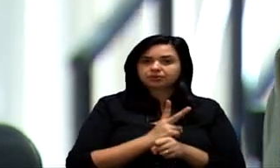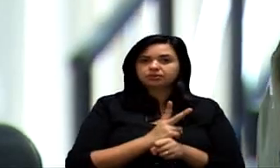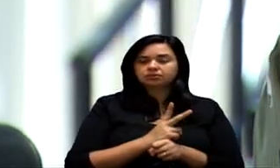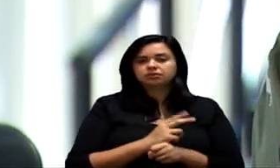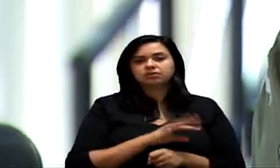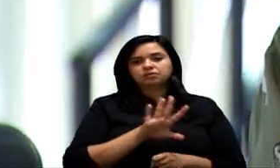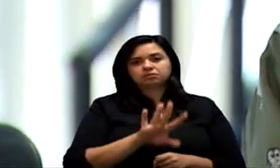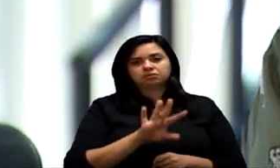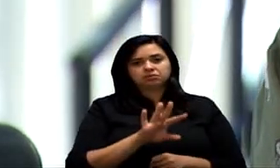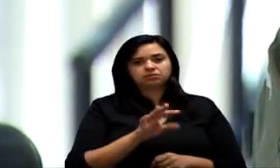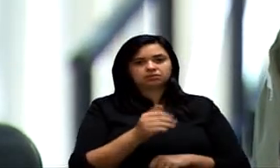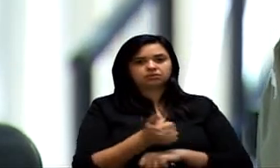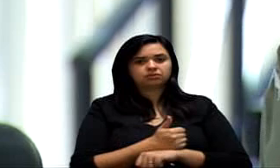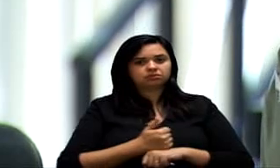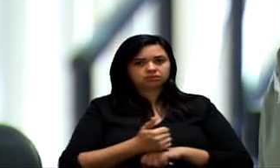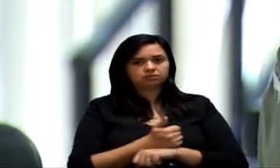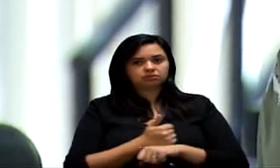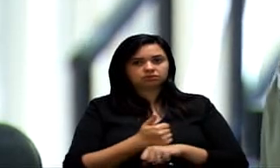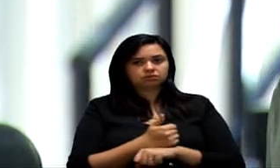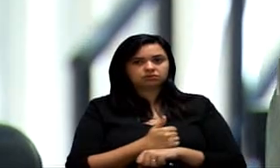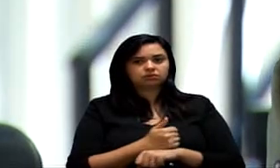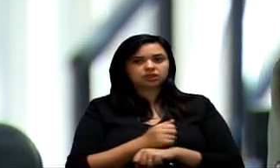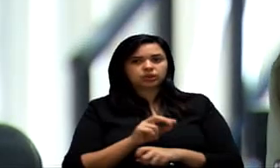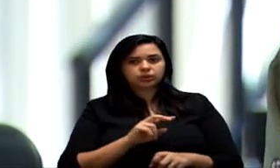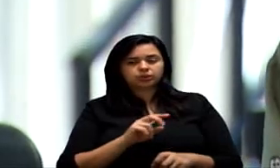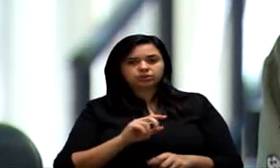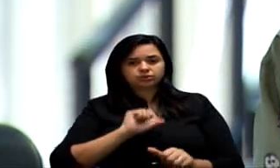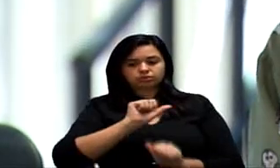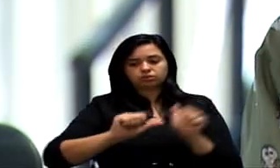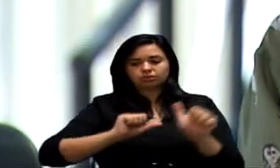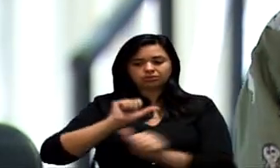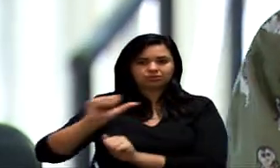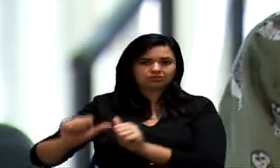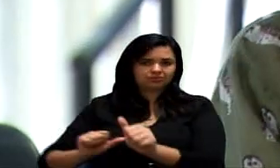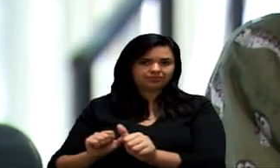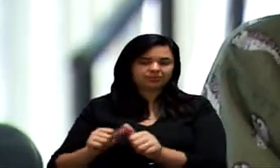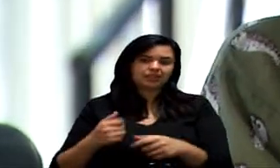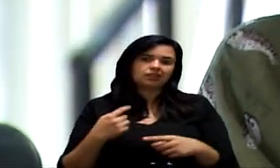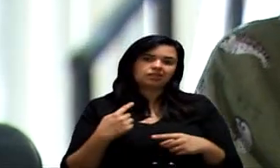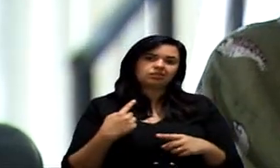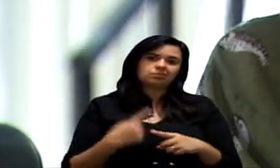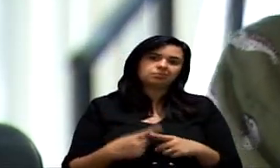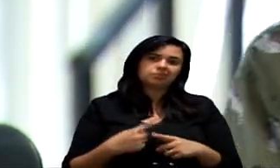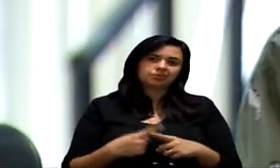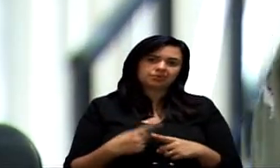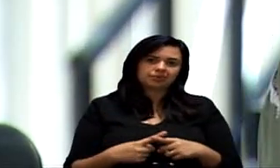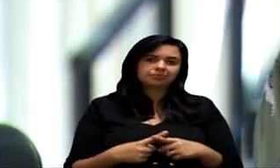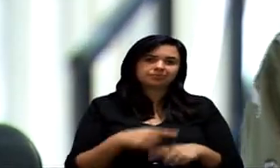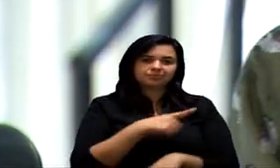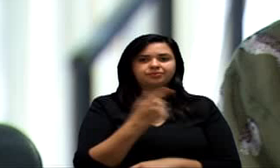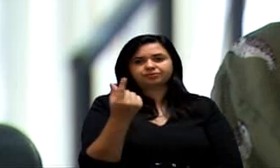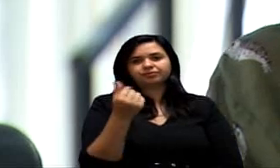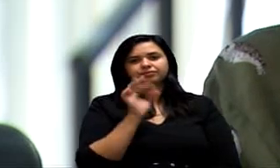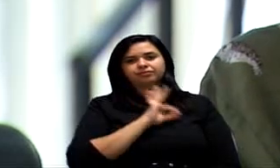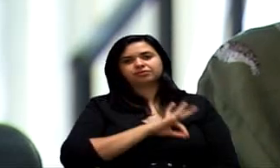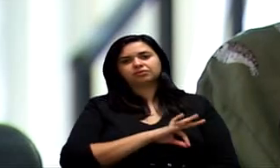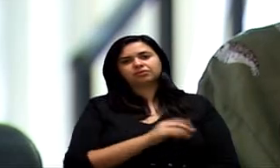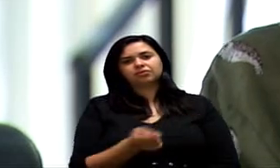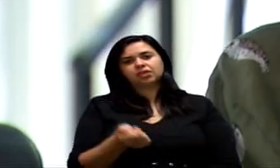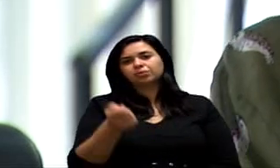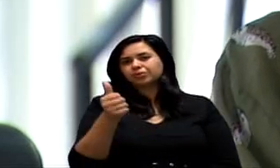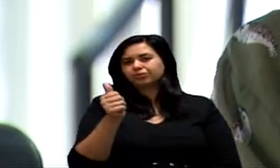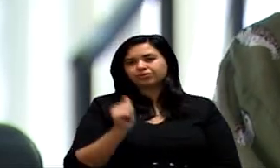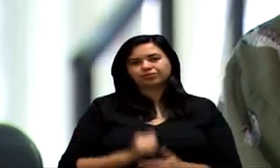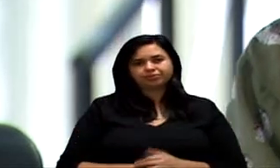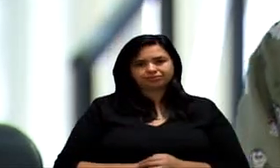tem certo rodízio também, pelo baixo salário. Nós temos aí vários, né, dados